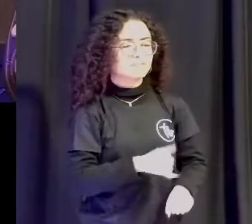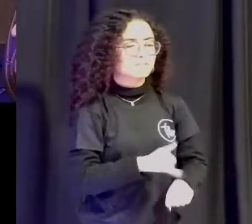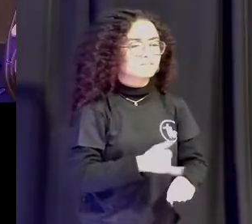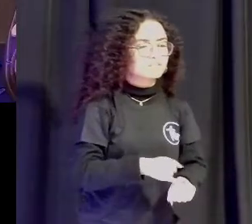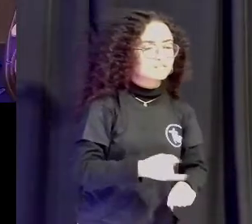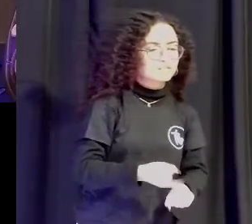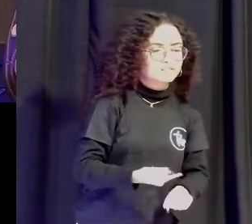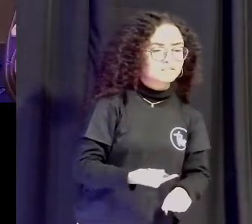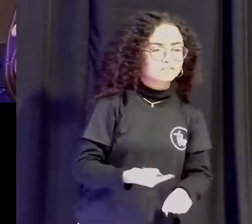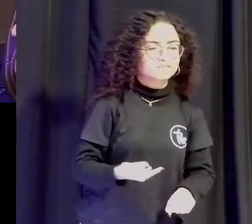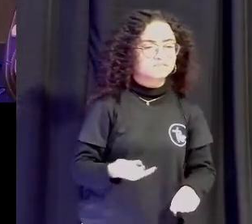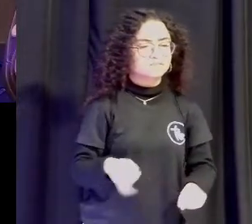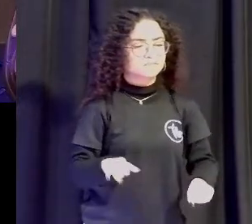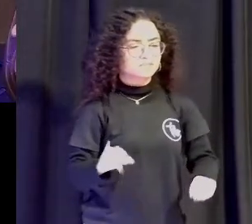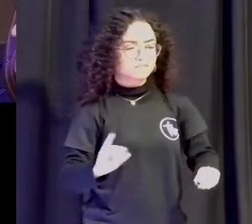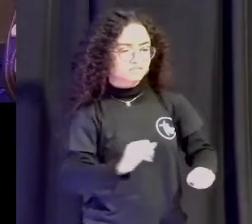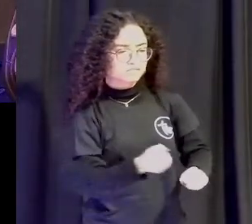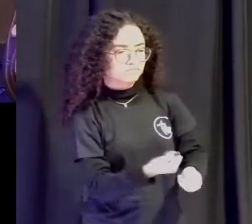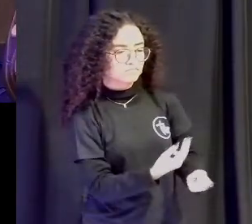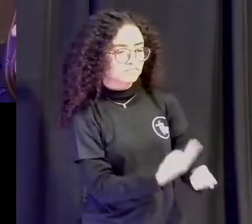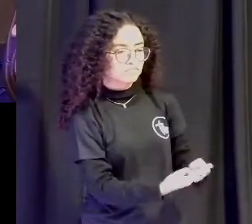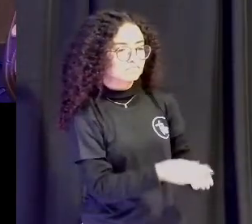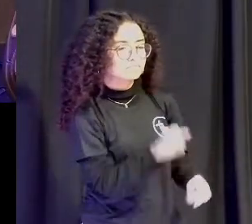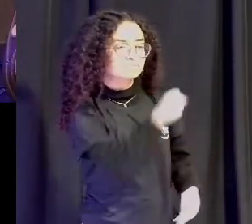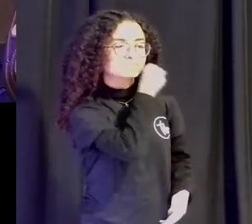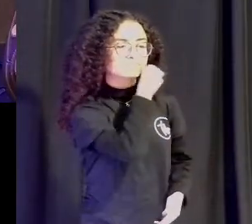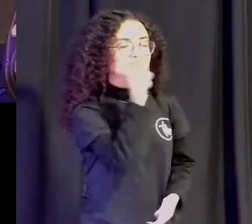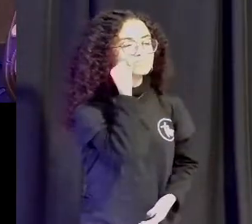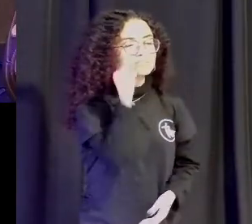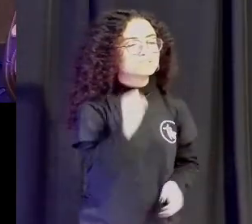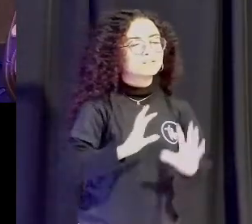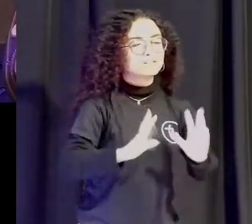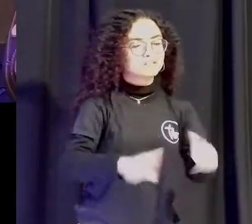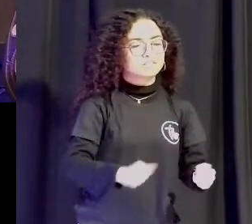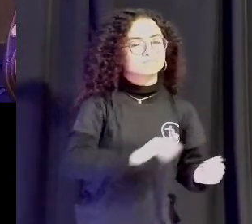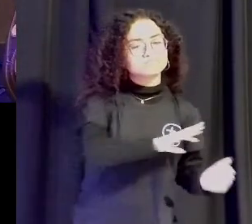toda a Judéia, Samaria e até os confins da terra.